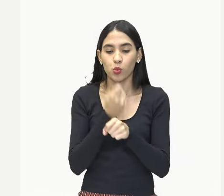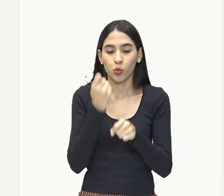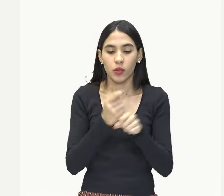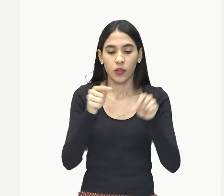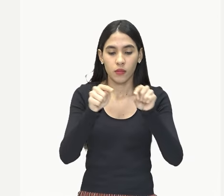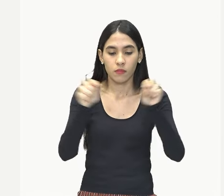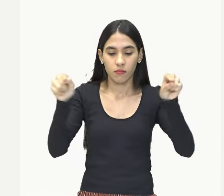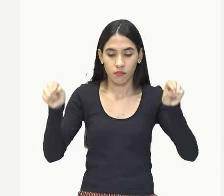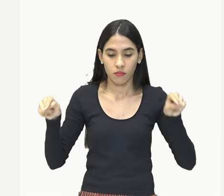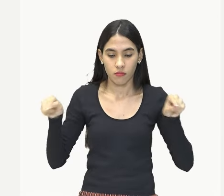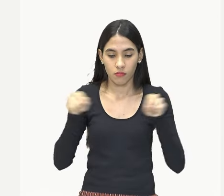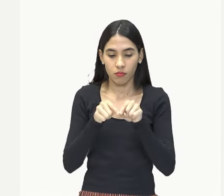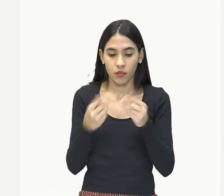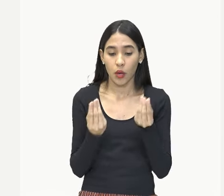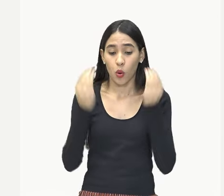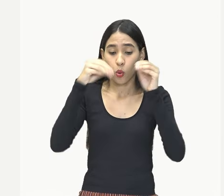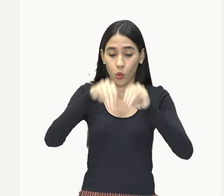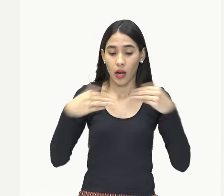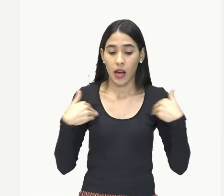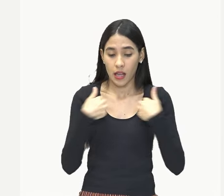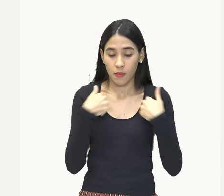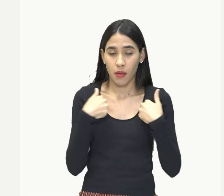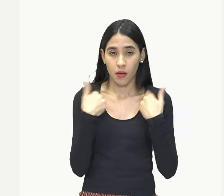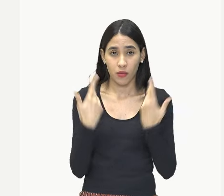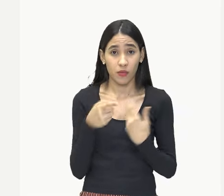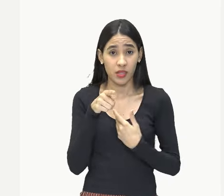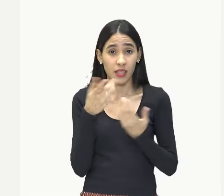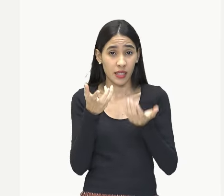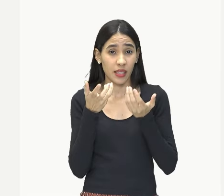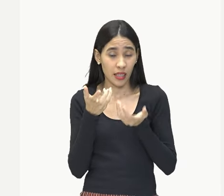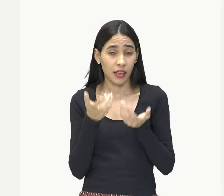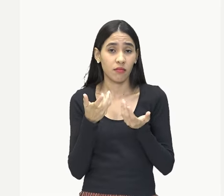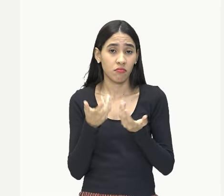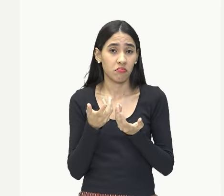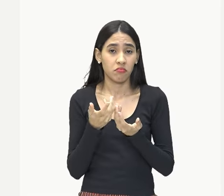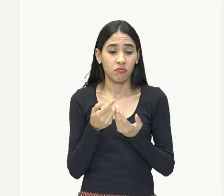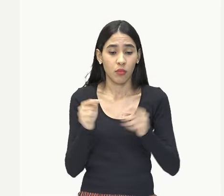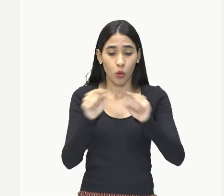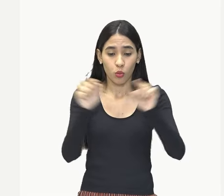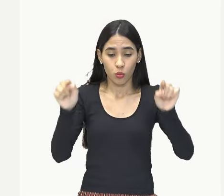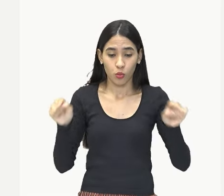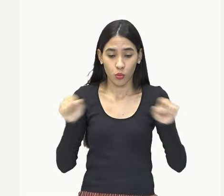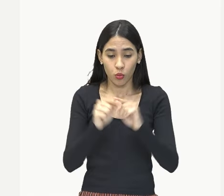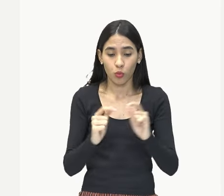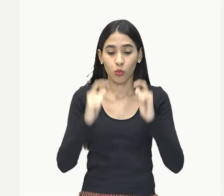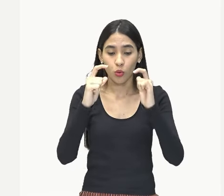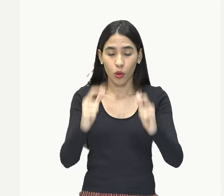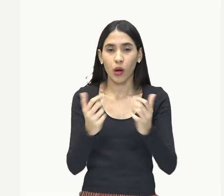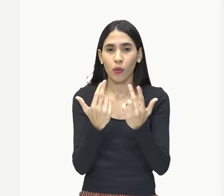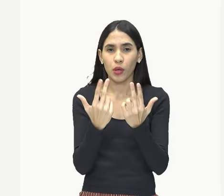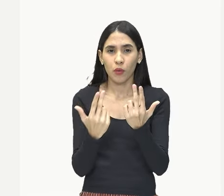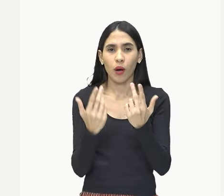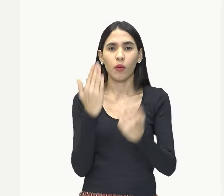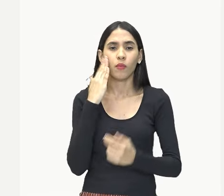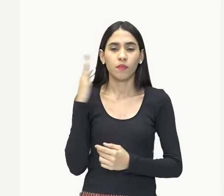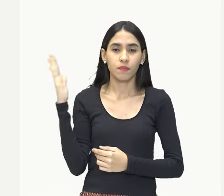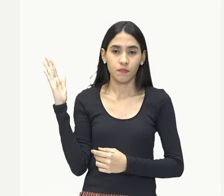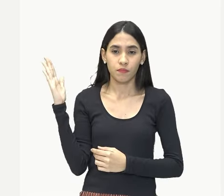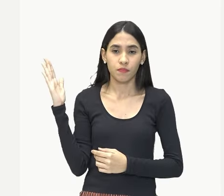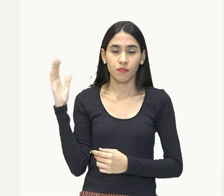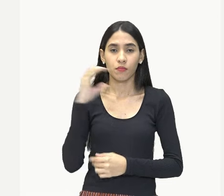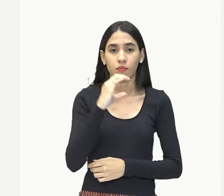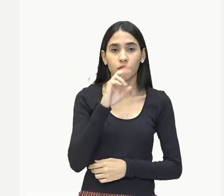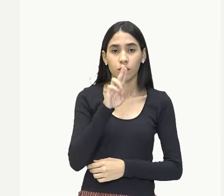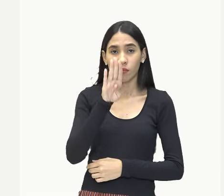colocá-los. E você quer que o seu viveiro ali para os alevinos tenha este formato. Formato de um